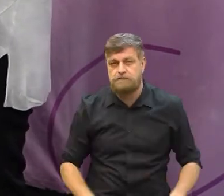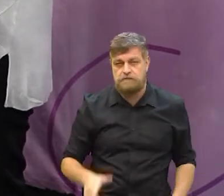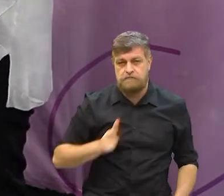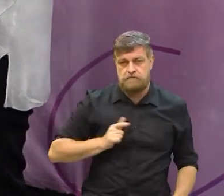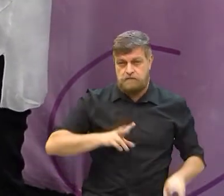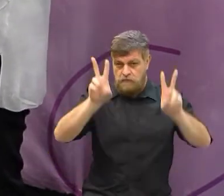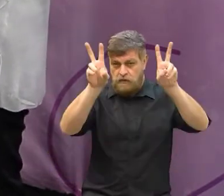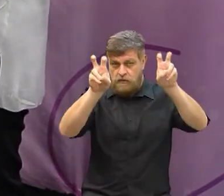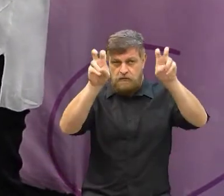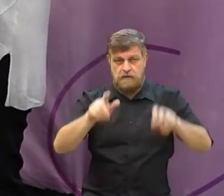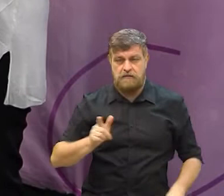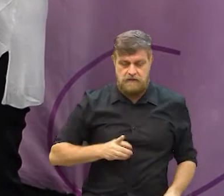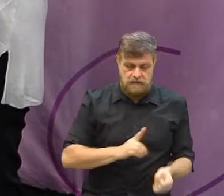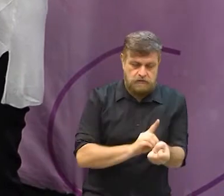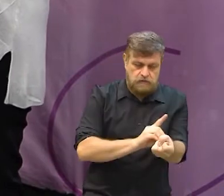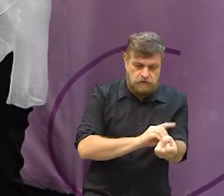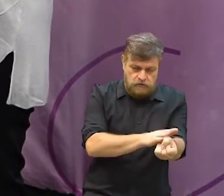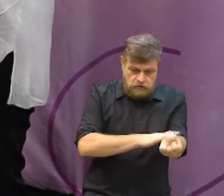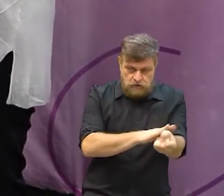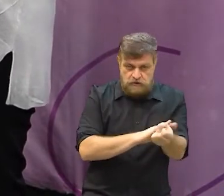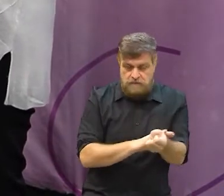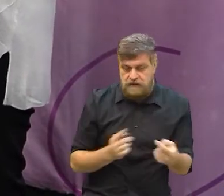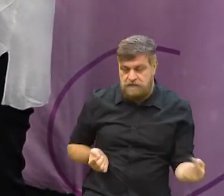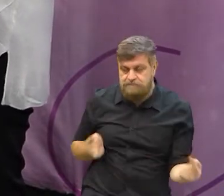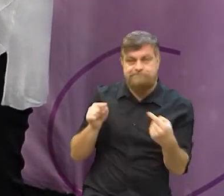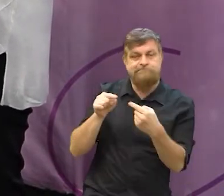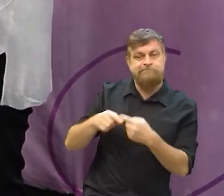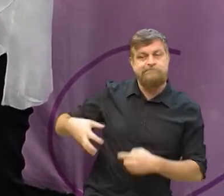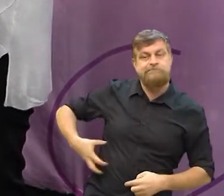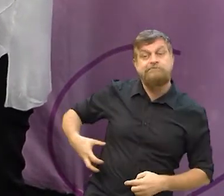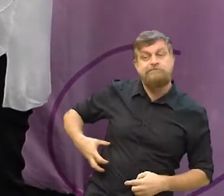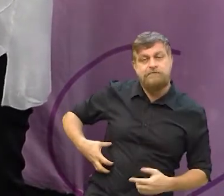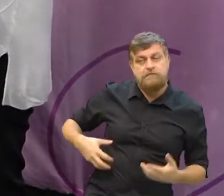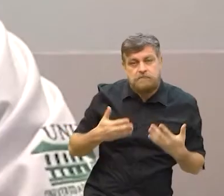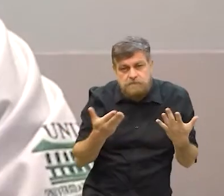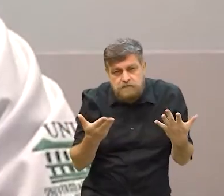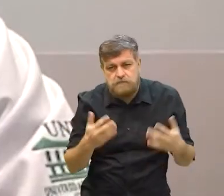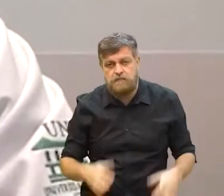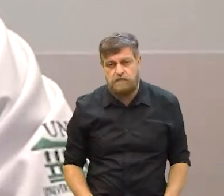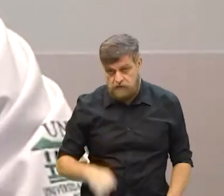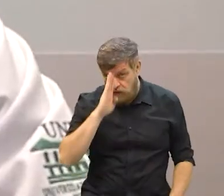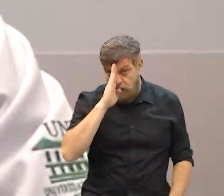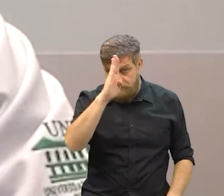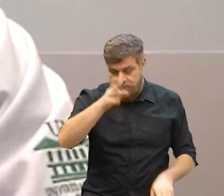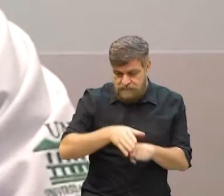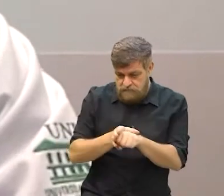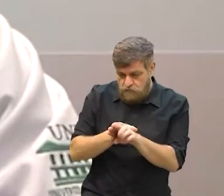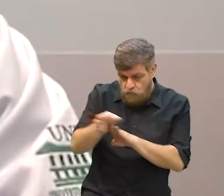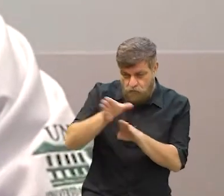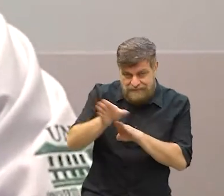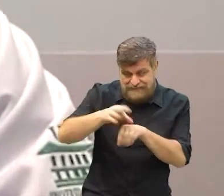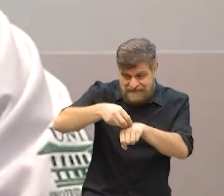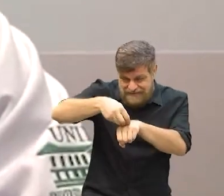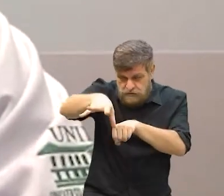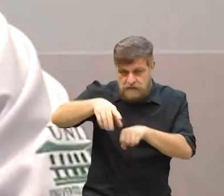doutor, em relação a esse tema, diabetes versus aí saúde renal? A principal dica que eu